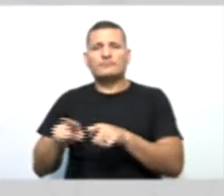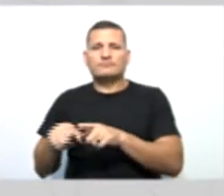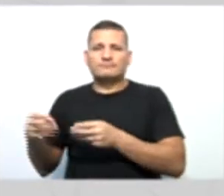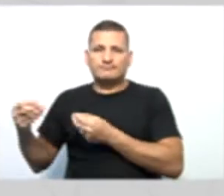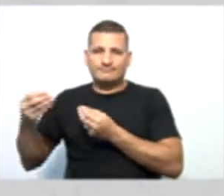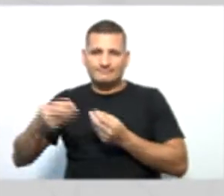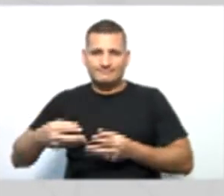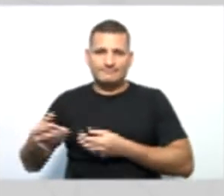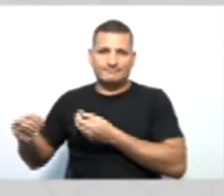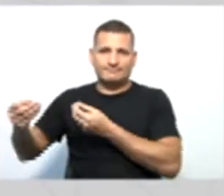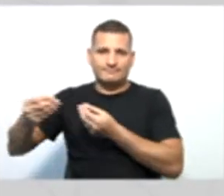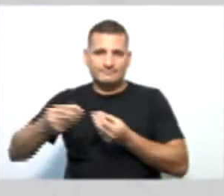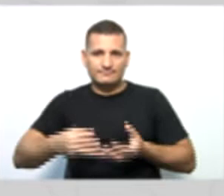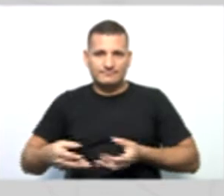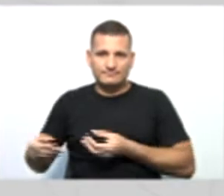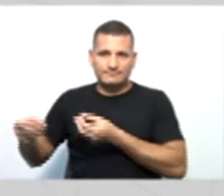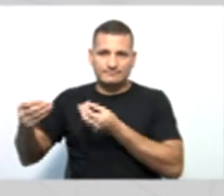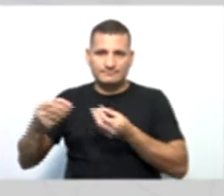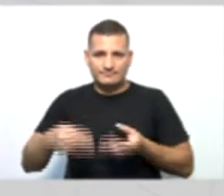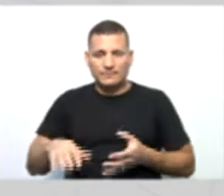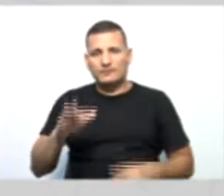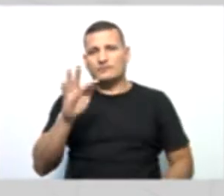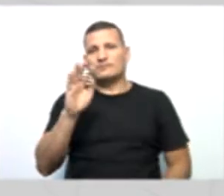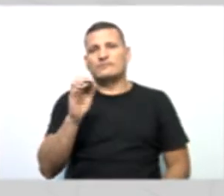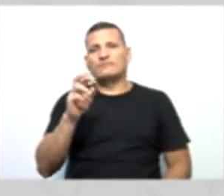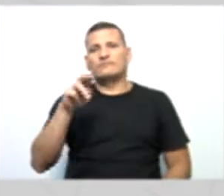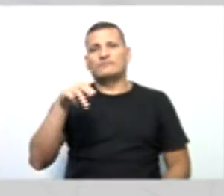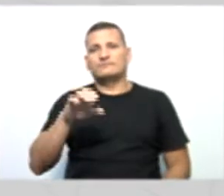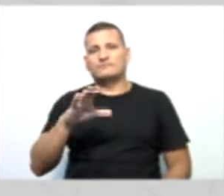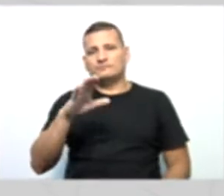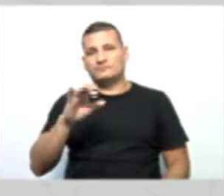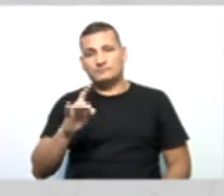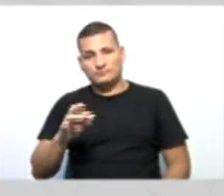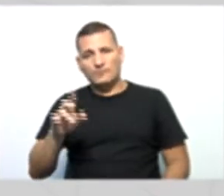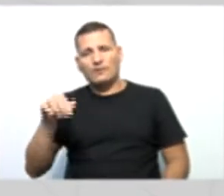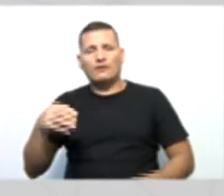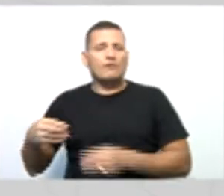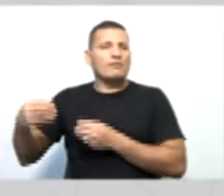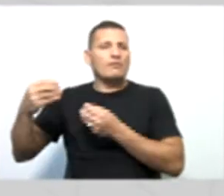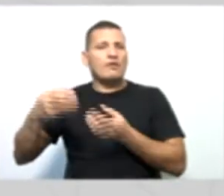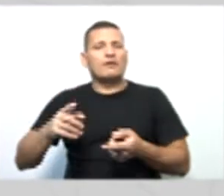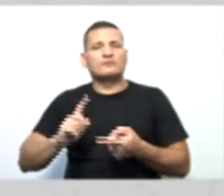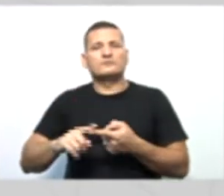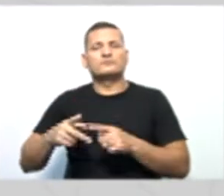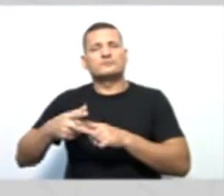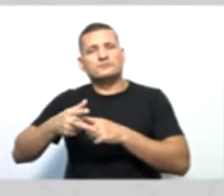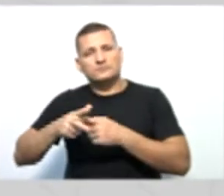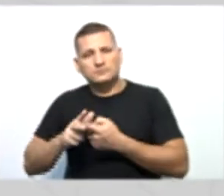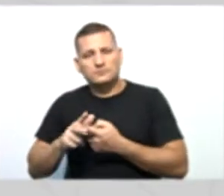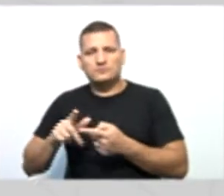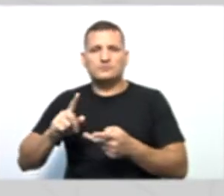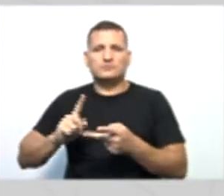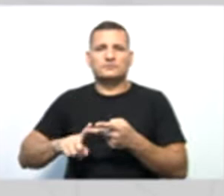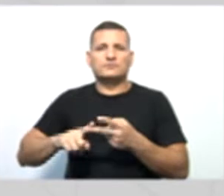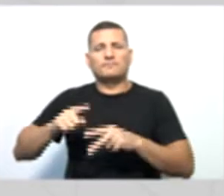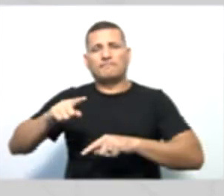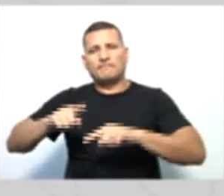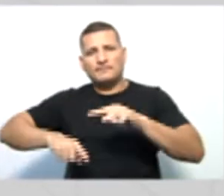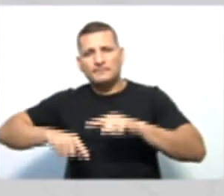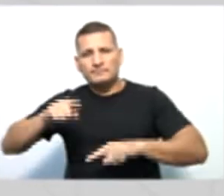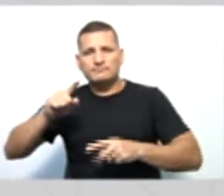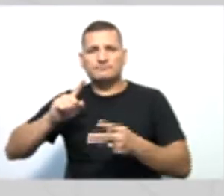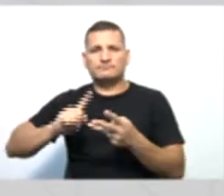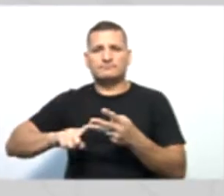são aqueles que vão fornecer matéria-prima para vocês, maquinário, outros tipos